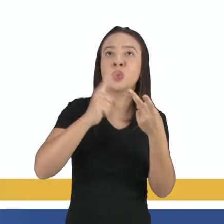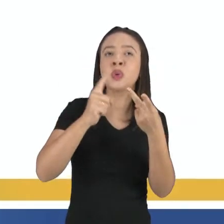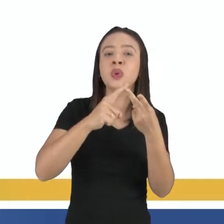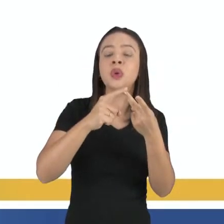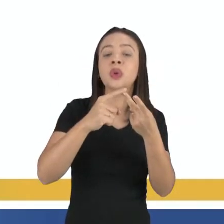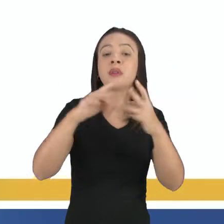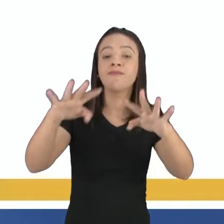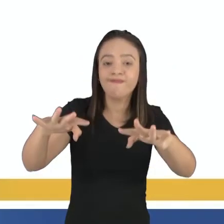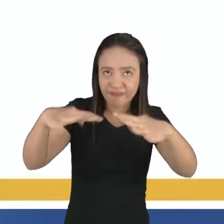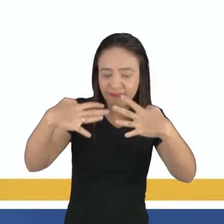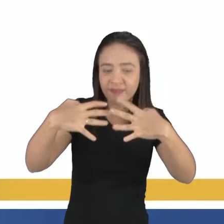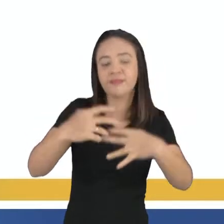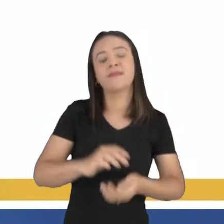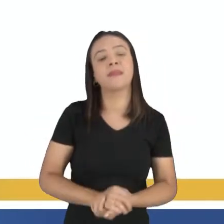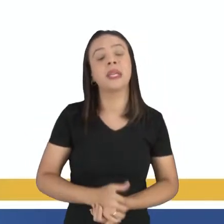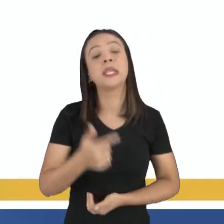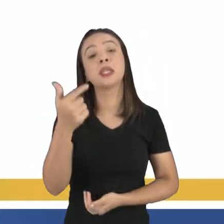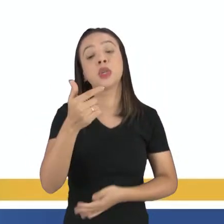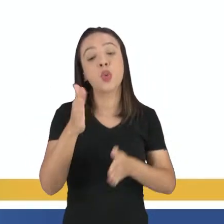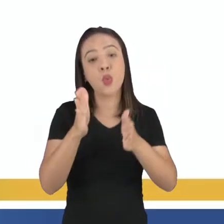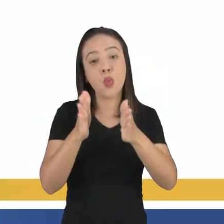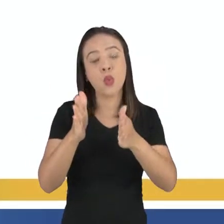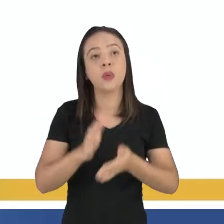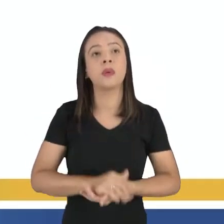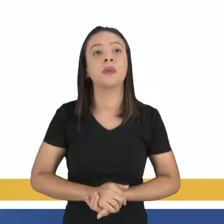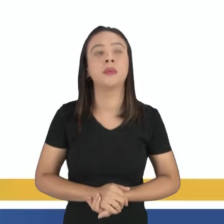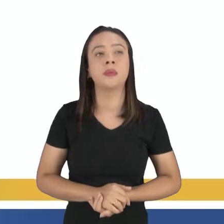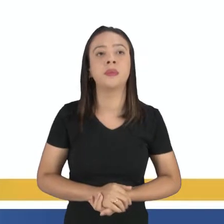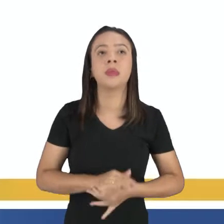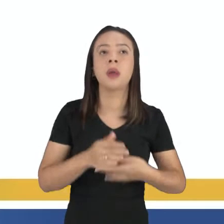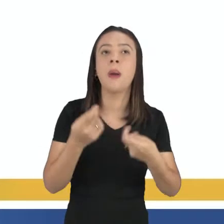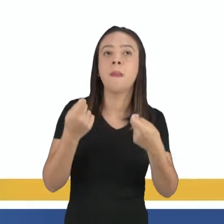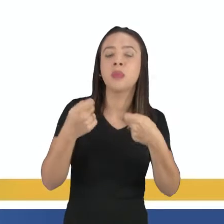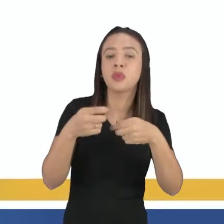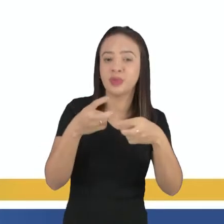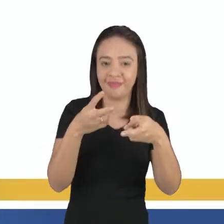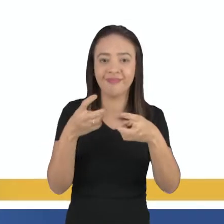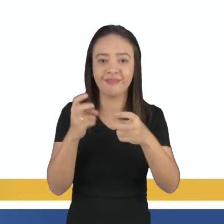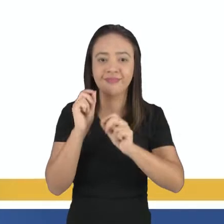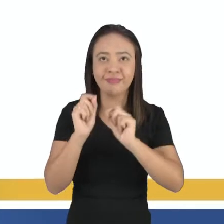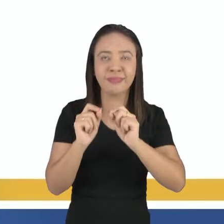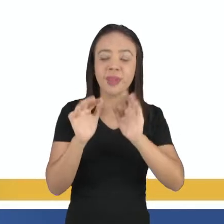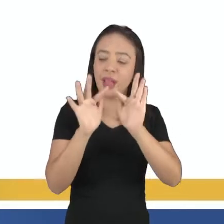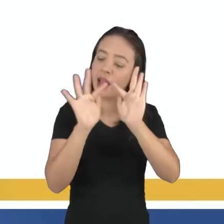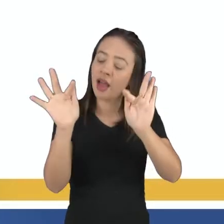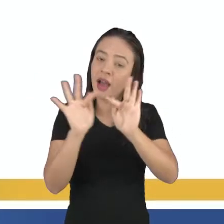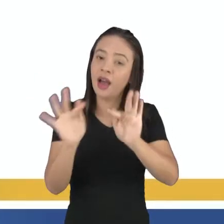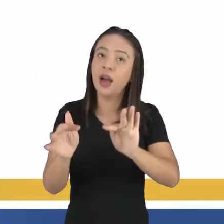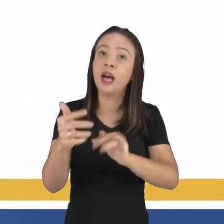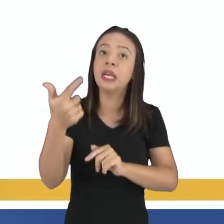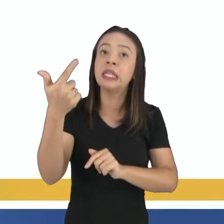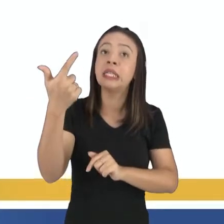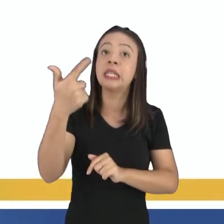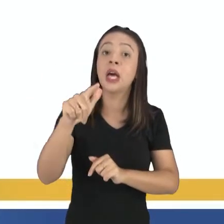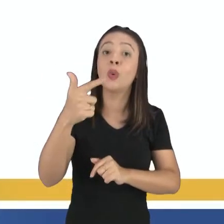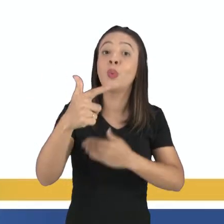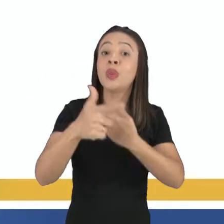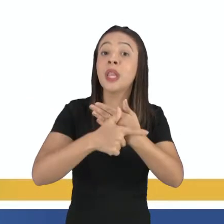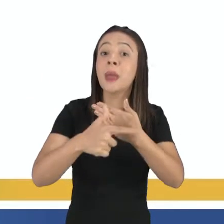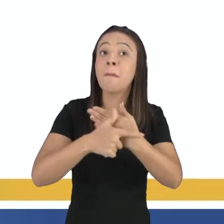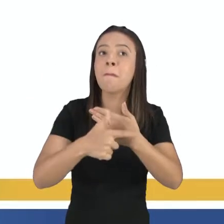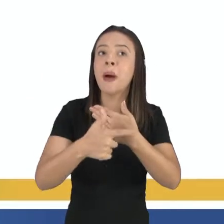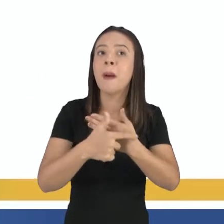lhe dessem atenção é o segundo período, né? Como é possível notar, essas orações não possuem a mesma